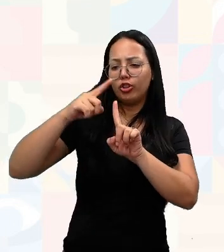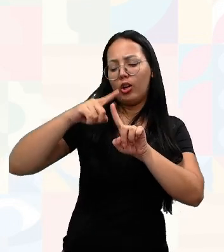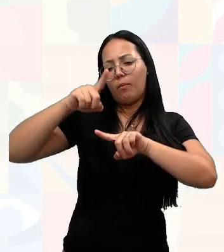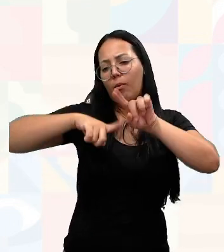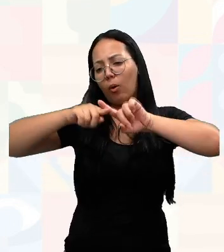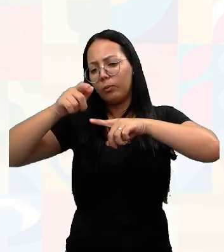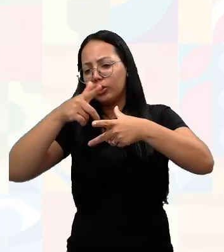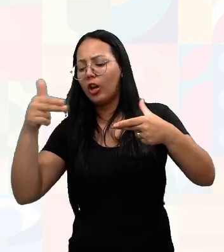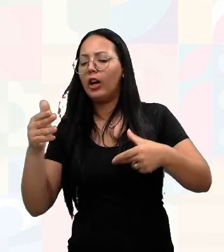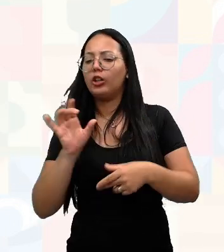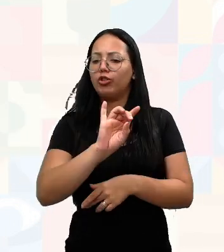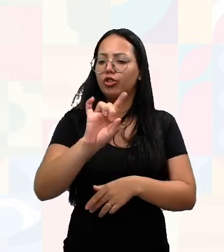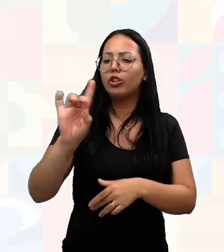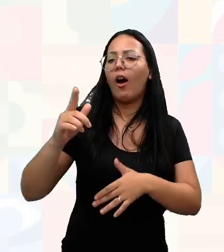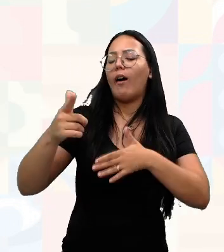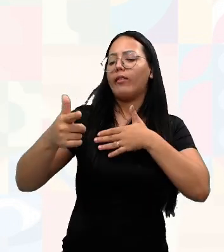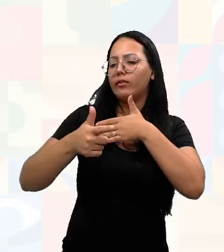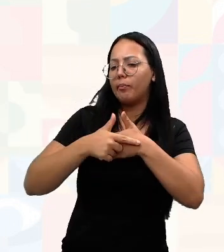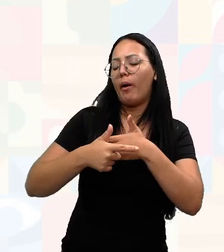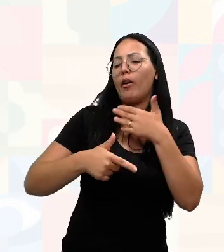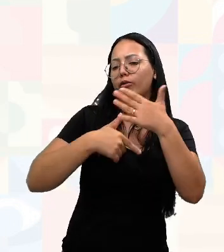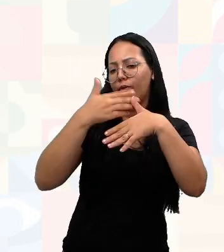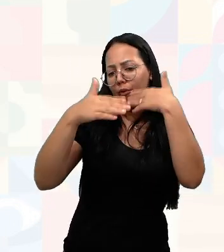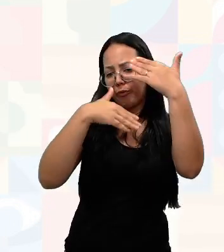cada desempenho de atividade